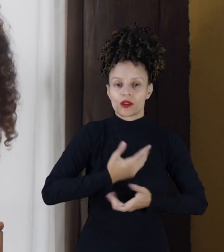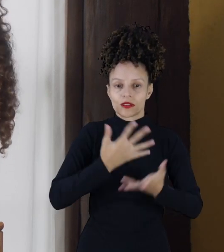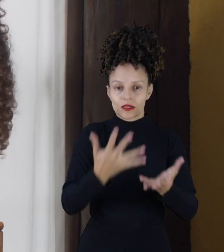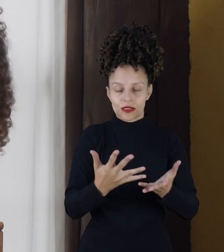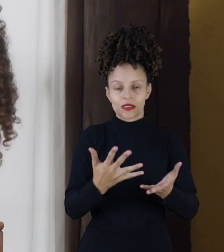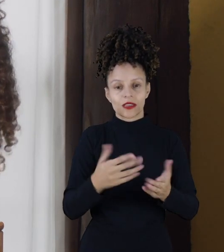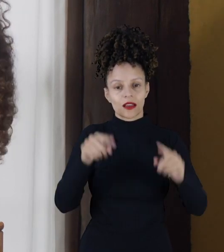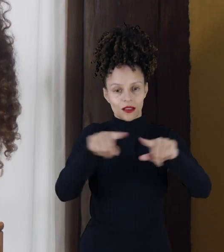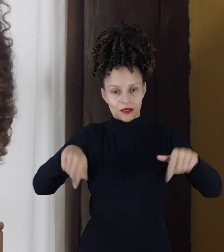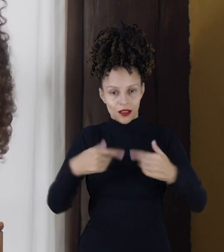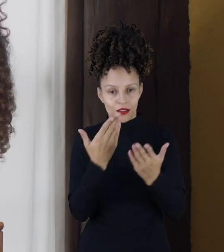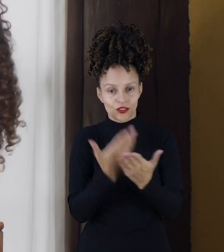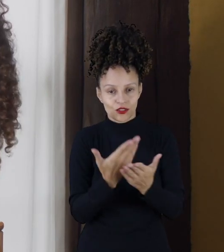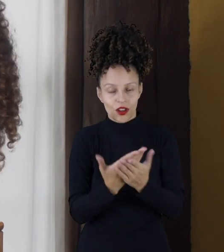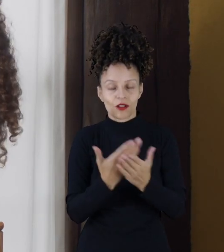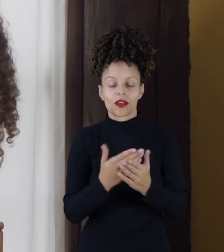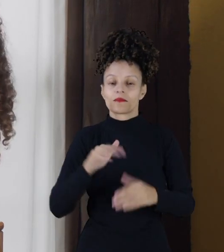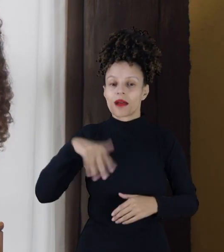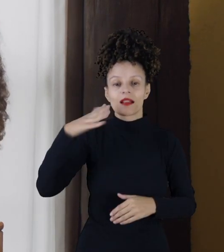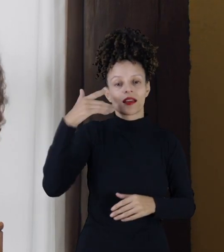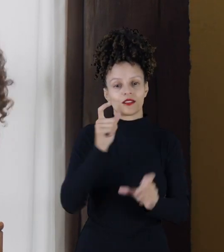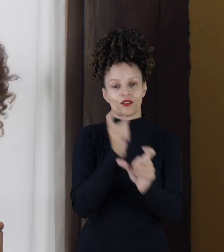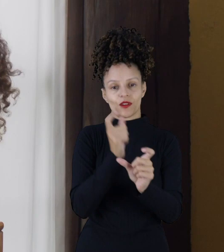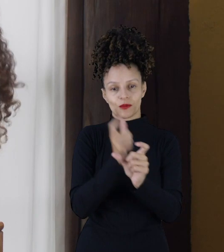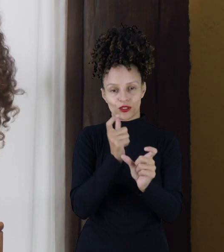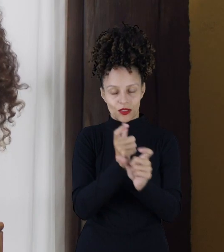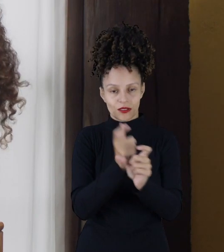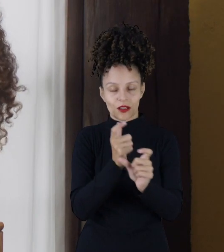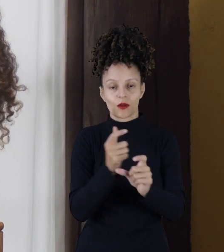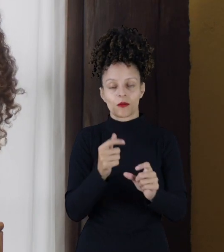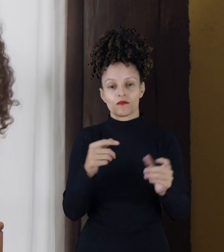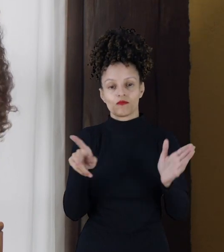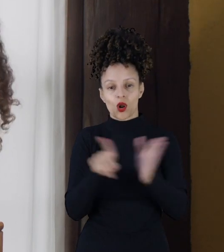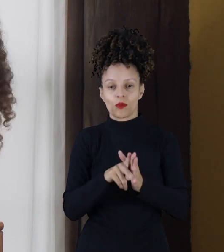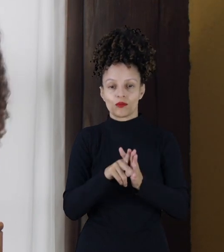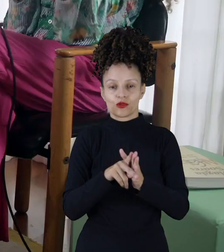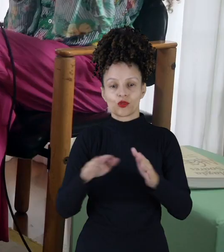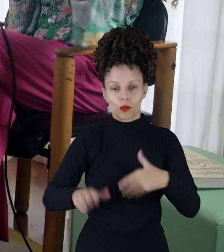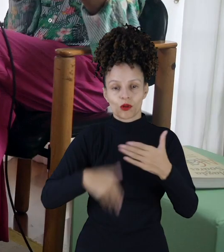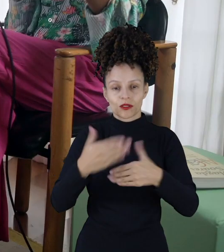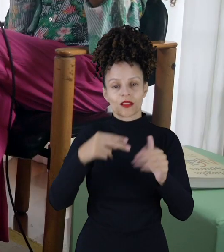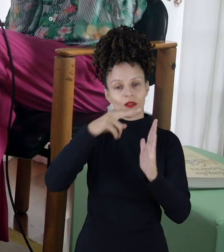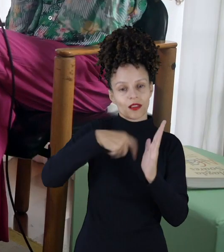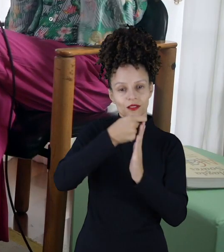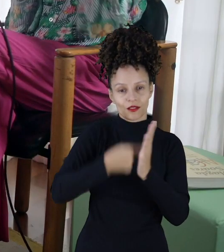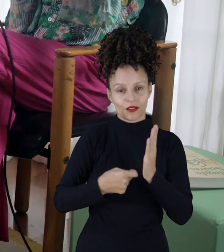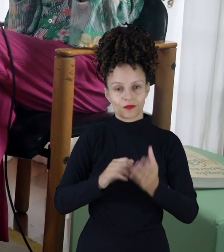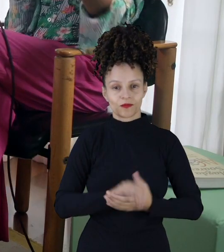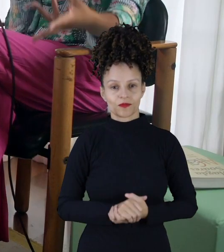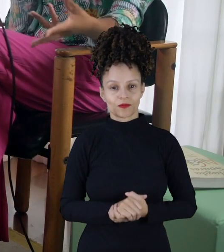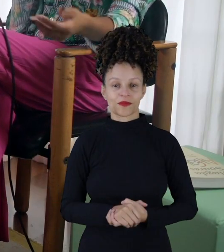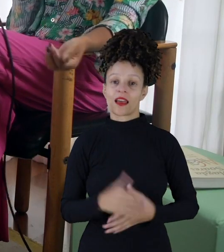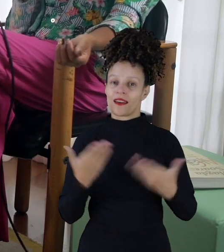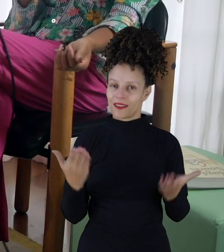essa poesia para a sala de aula, para além da alfabetização propriamente assim do processo de ler